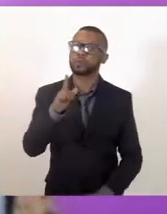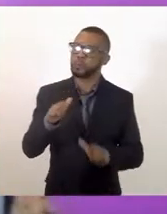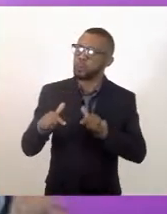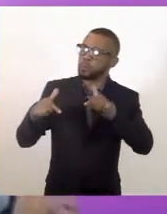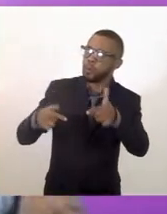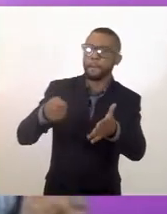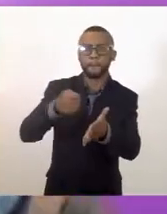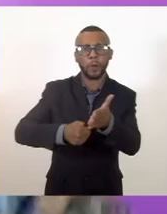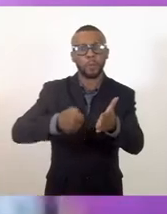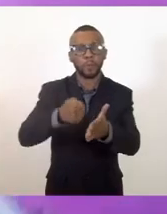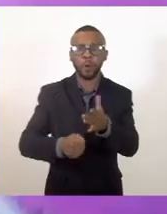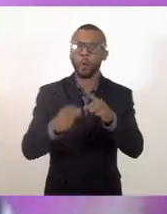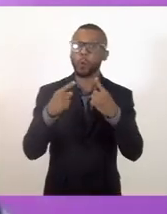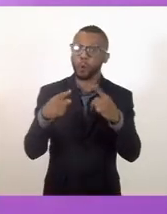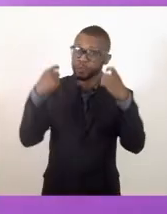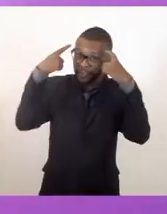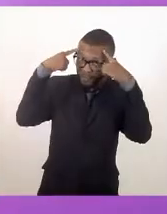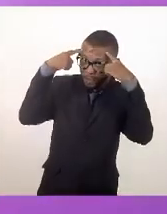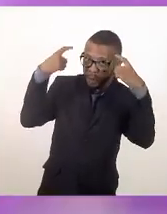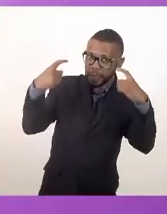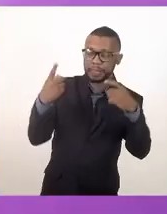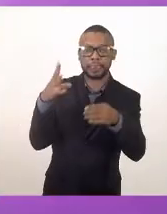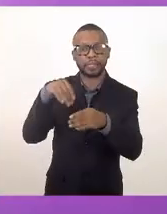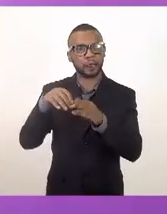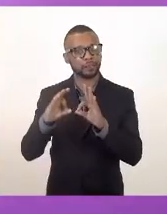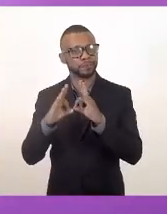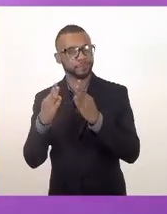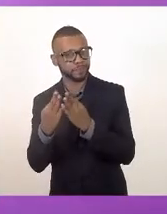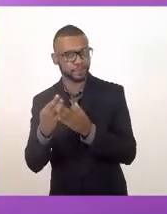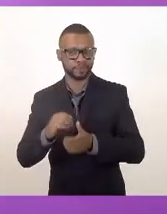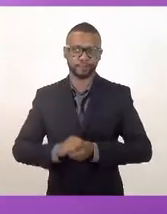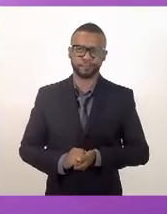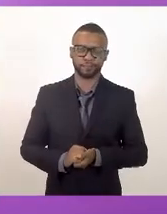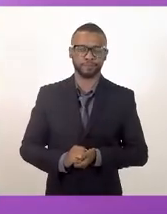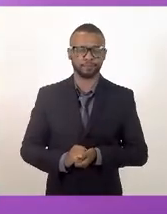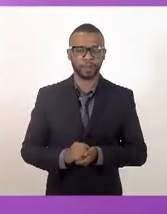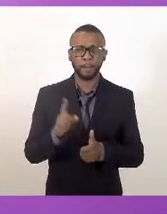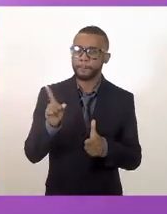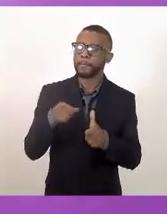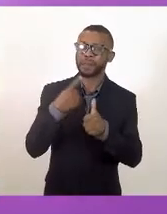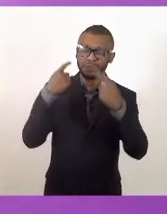doméstica, a violência contra a mulher, a violência de uma forma geral.